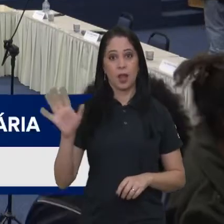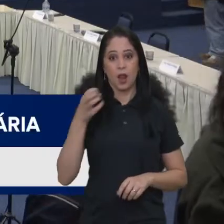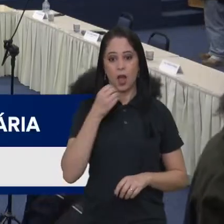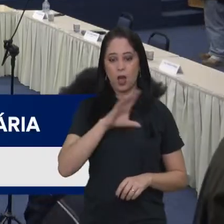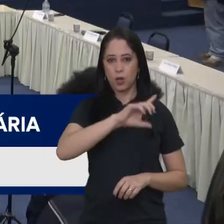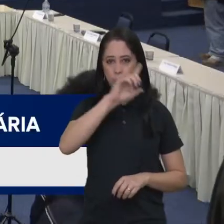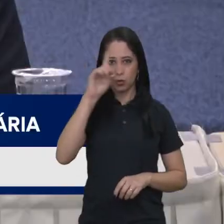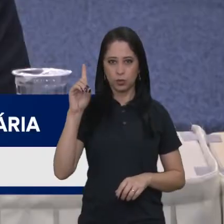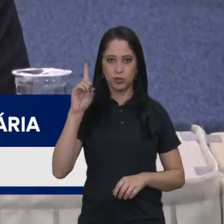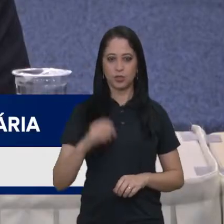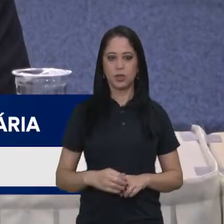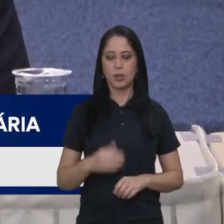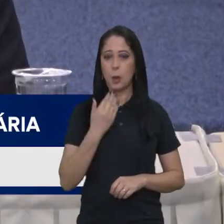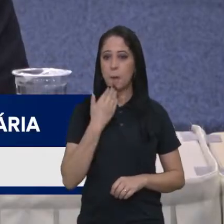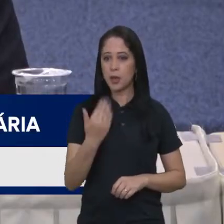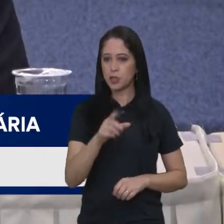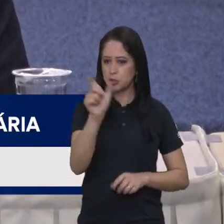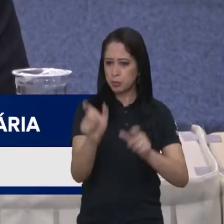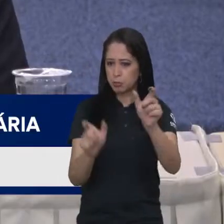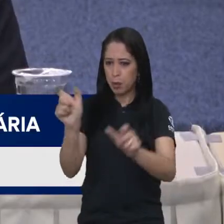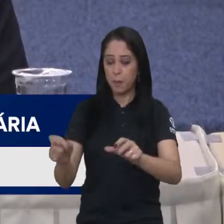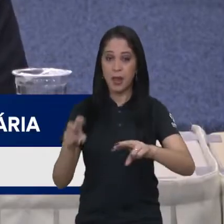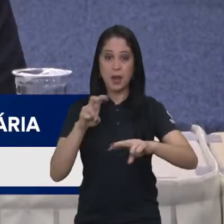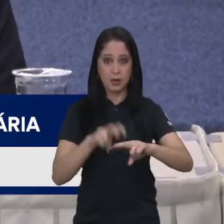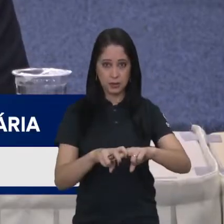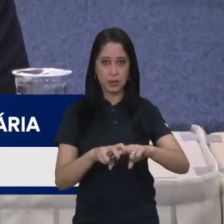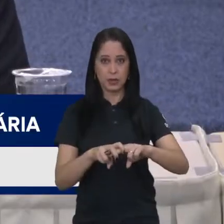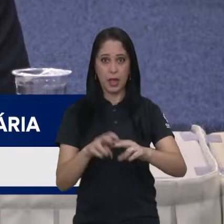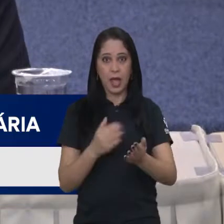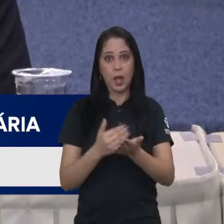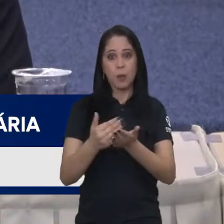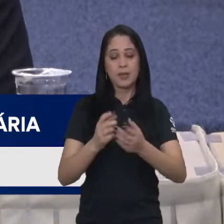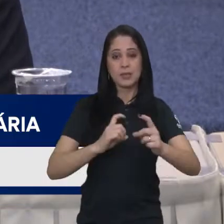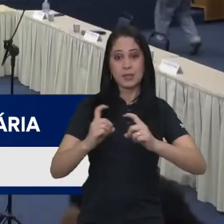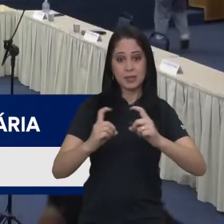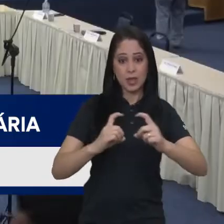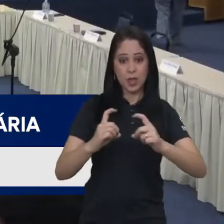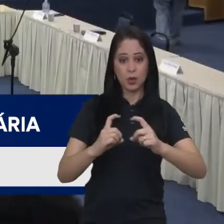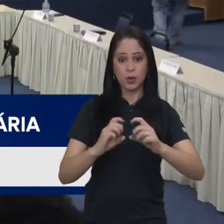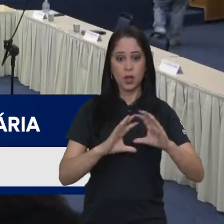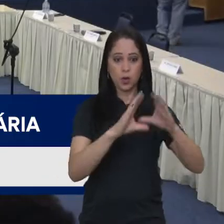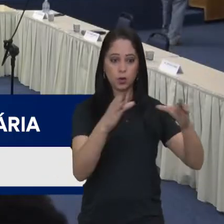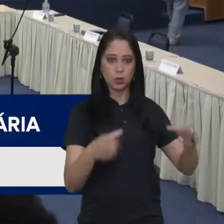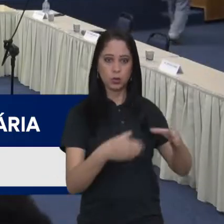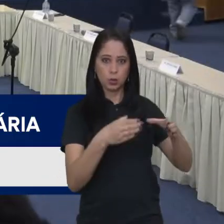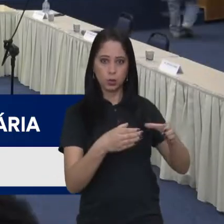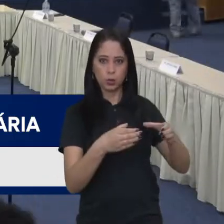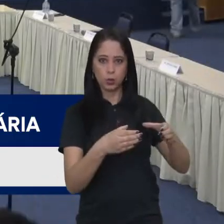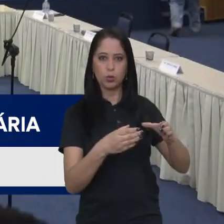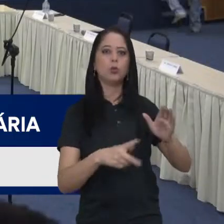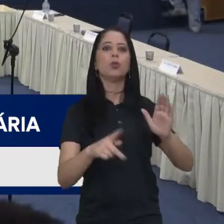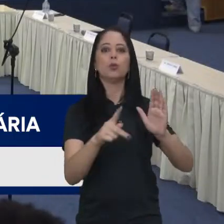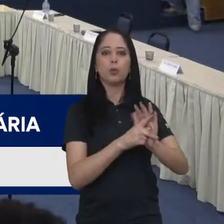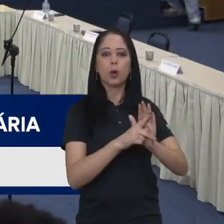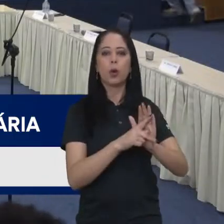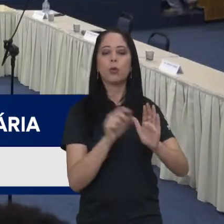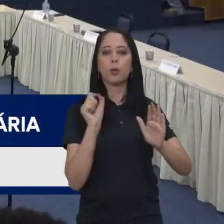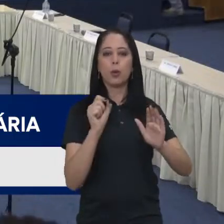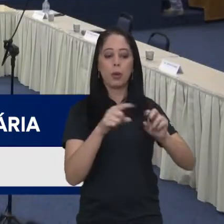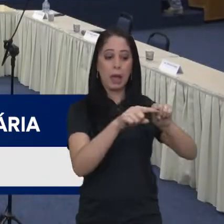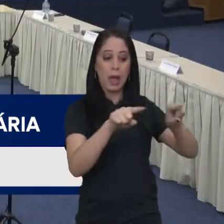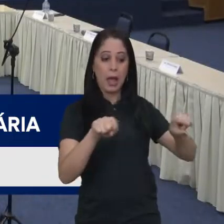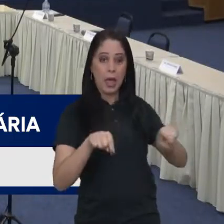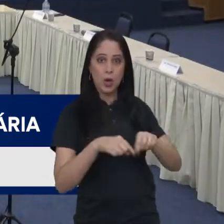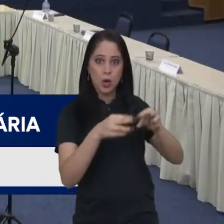Olá, muito bom dia. Peço que todo mundo tome seus assentos para que a gente possa começar a reunião da Comissão Especial de Regularização Fundiária.